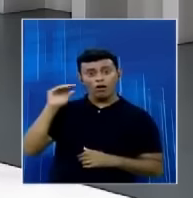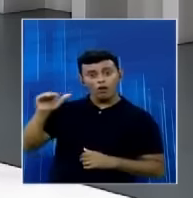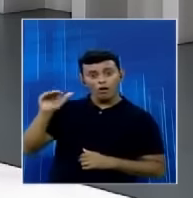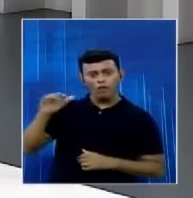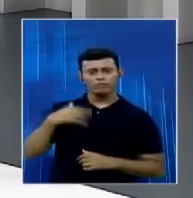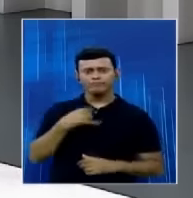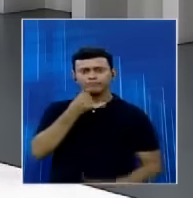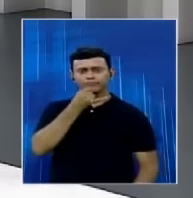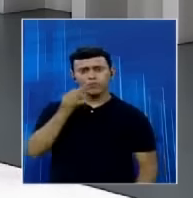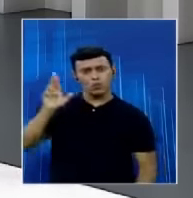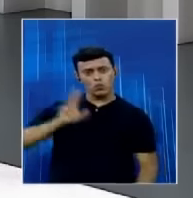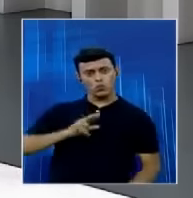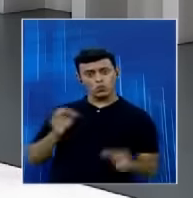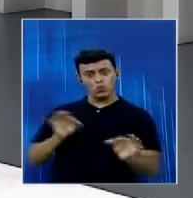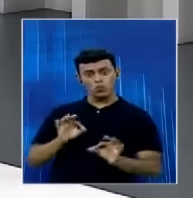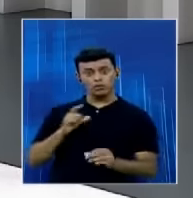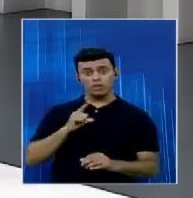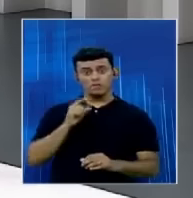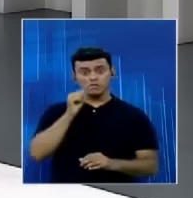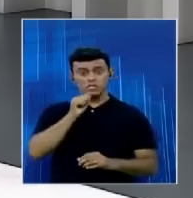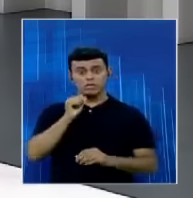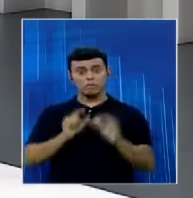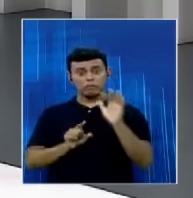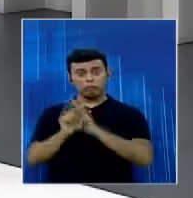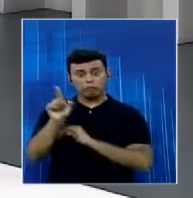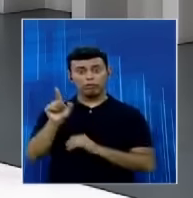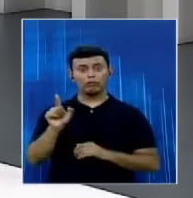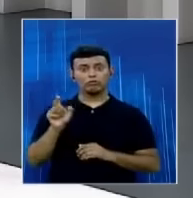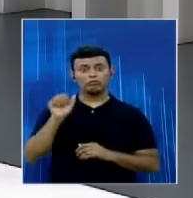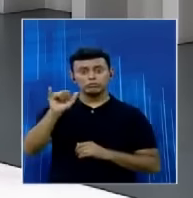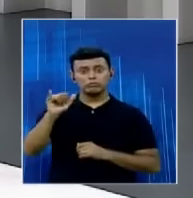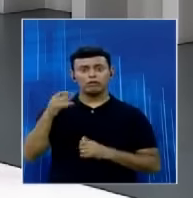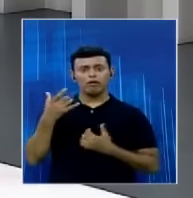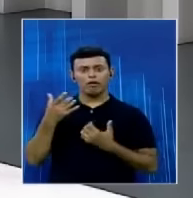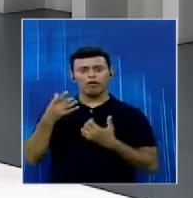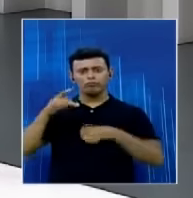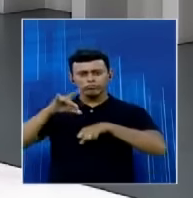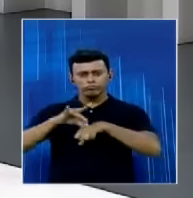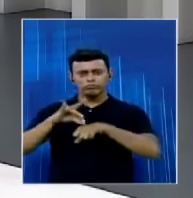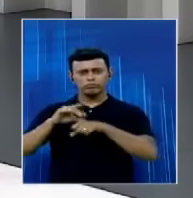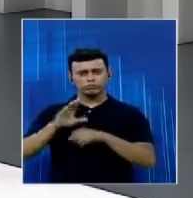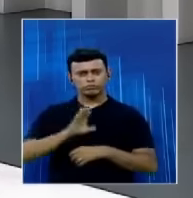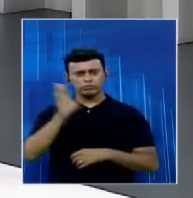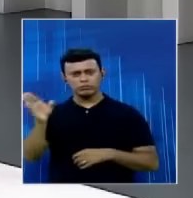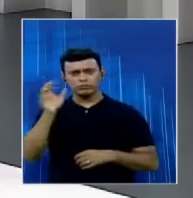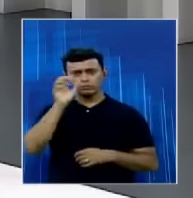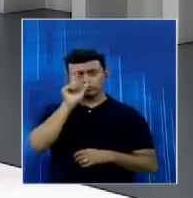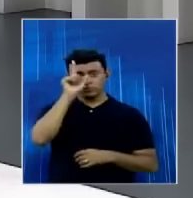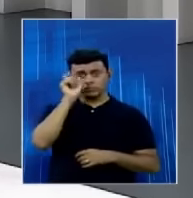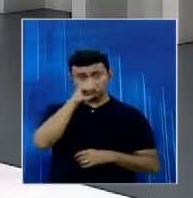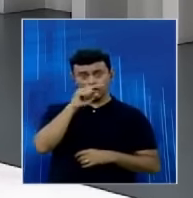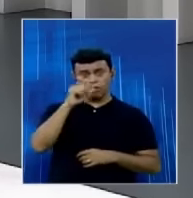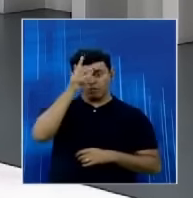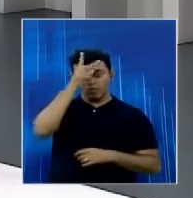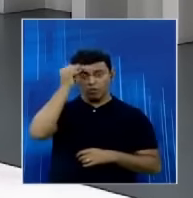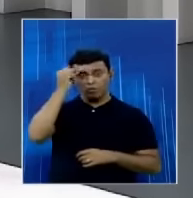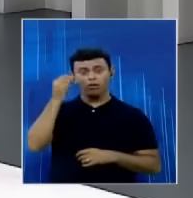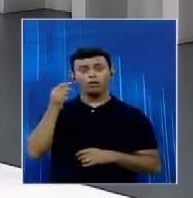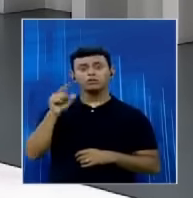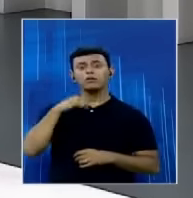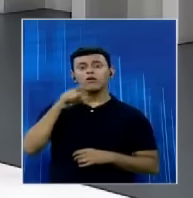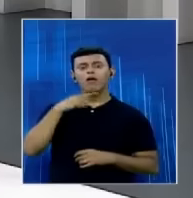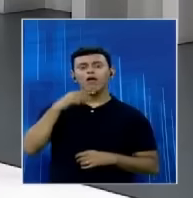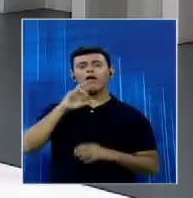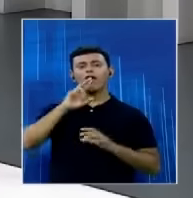uma eleitora que perguntou, olha, se o senhor adoecesse, iria a um hospital público gerido pela prefeitura? Ninguém respondeu